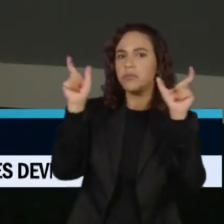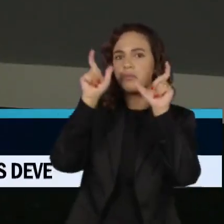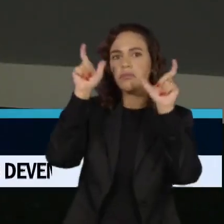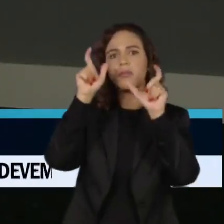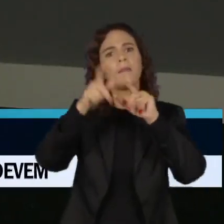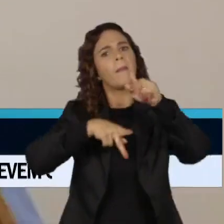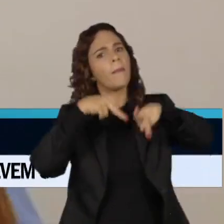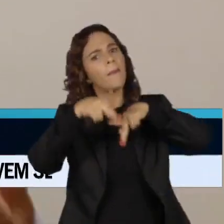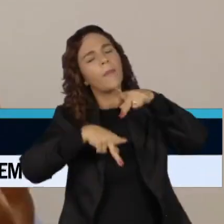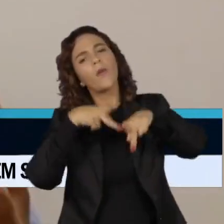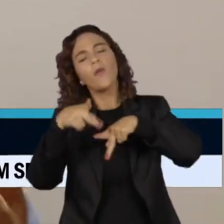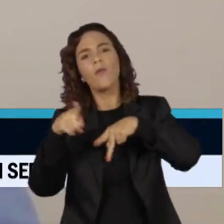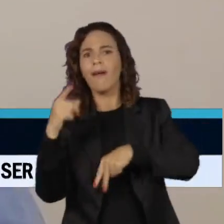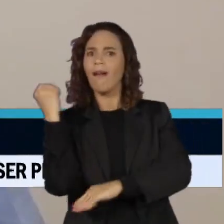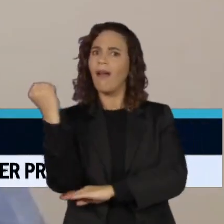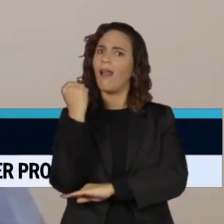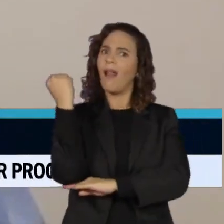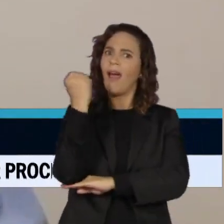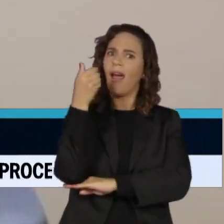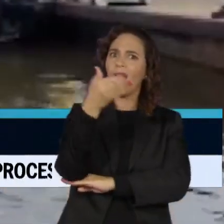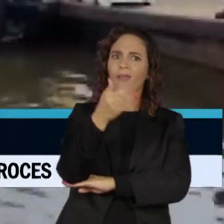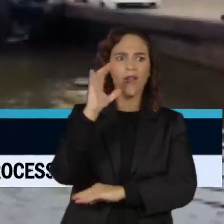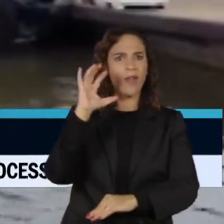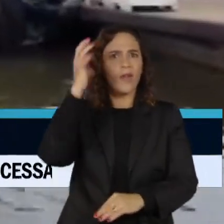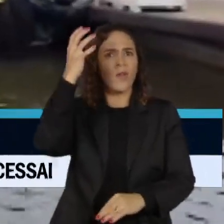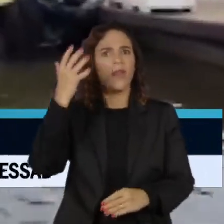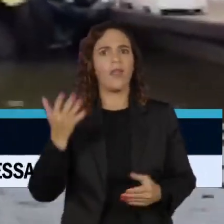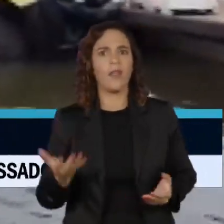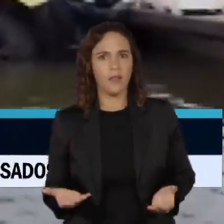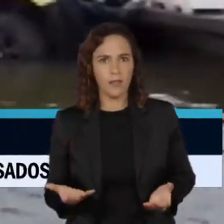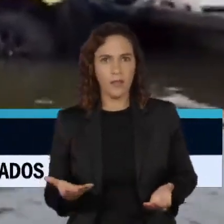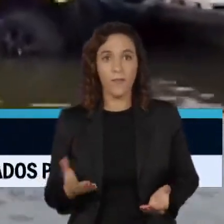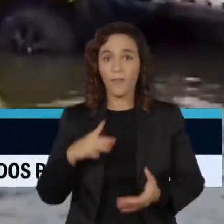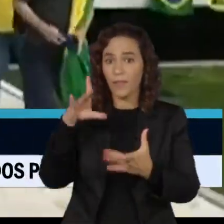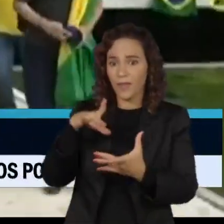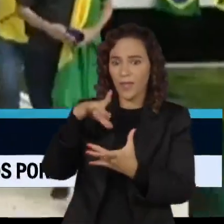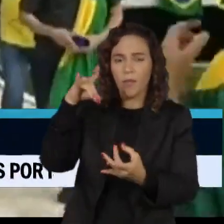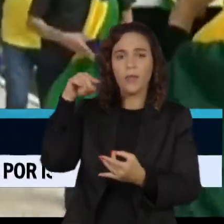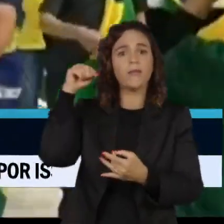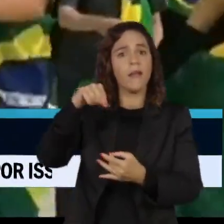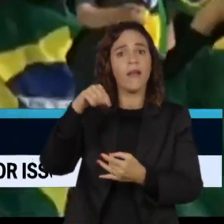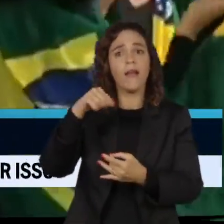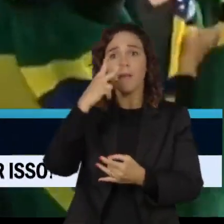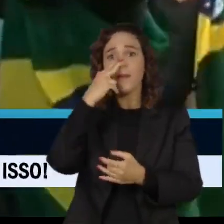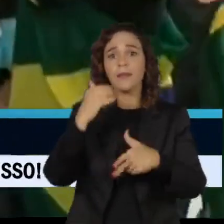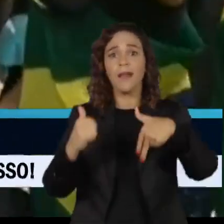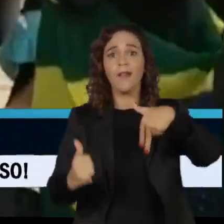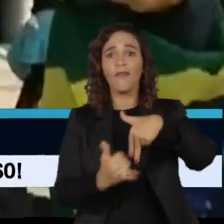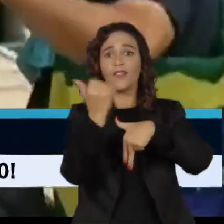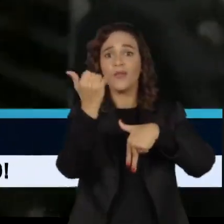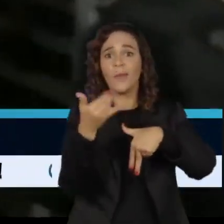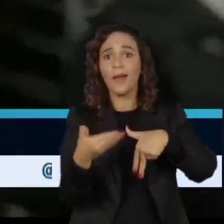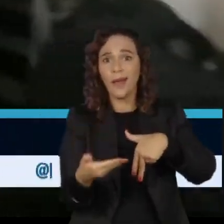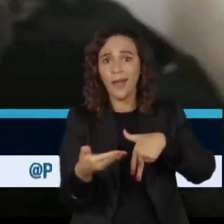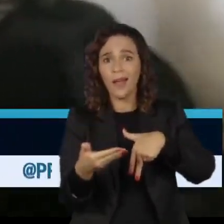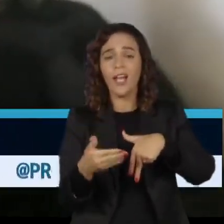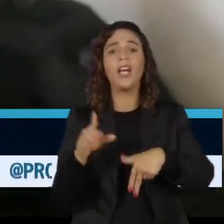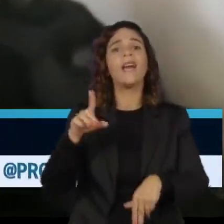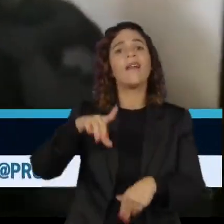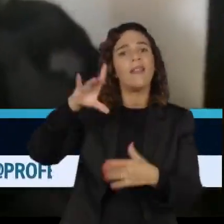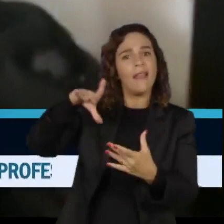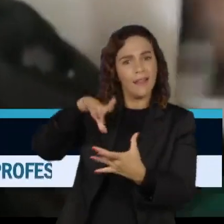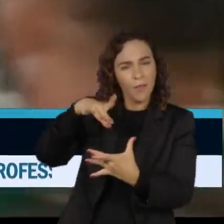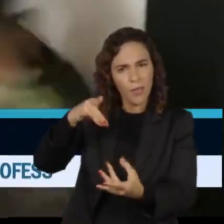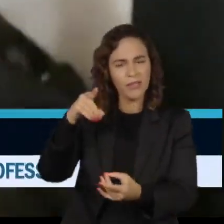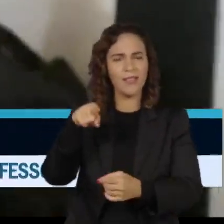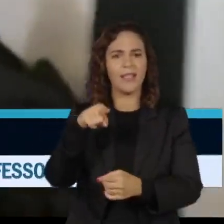população a gravidade daquela situação. A democracia é uma vítima, o Estado de Direito é uma